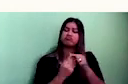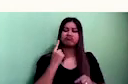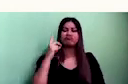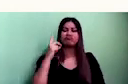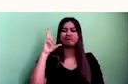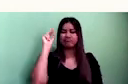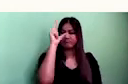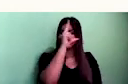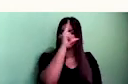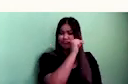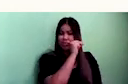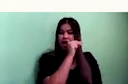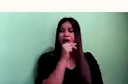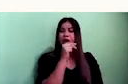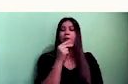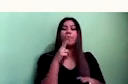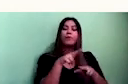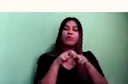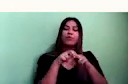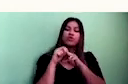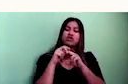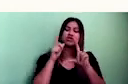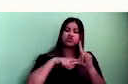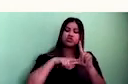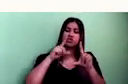gráfico apresenta